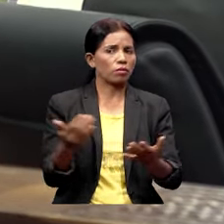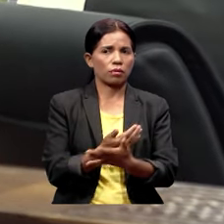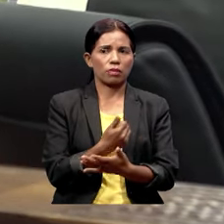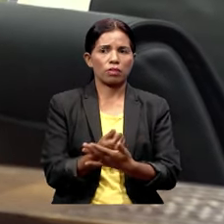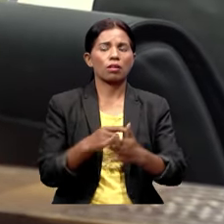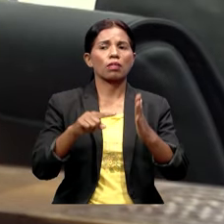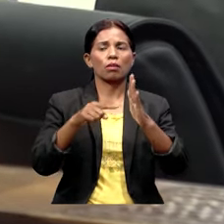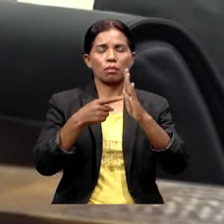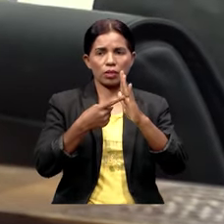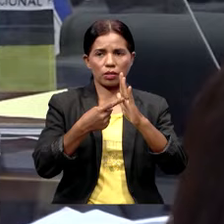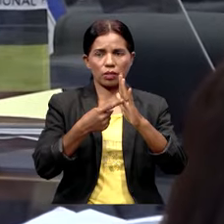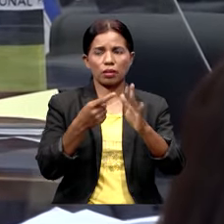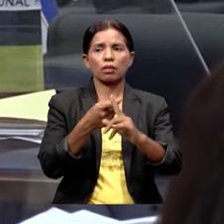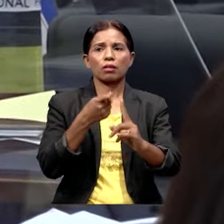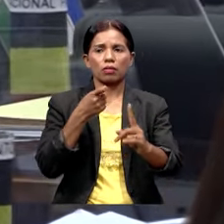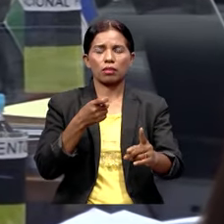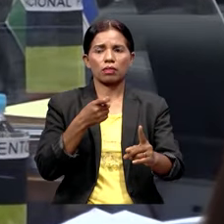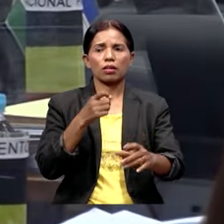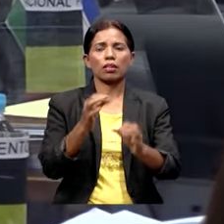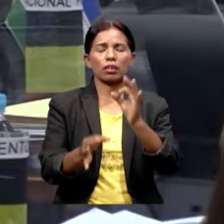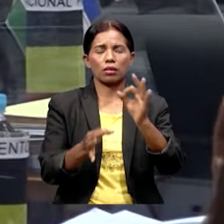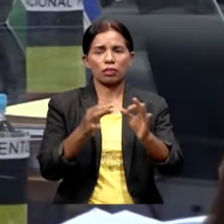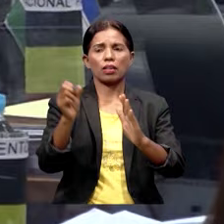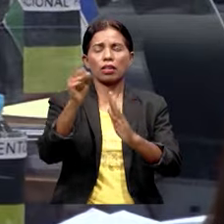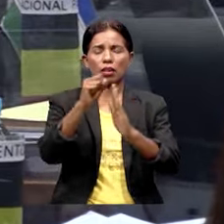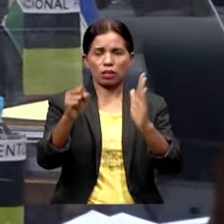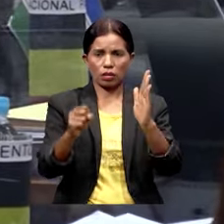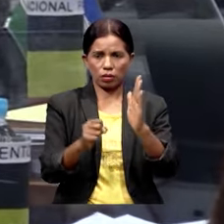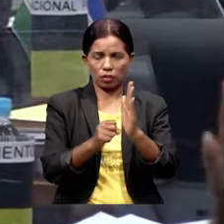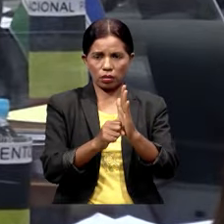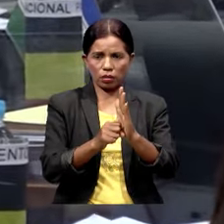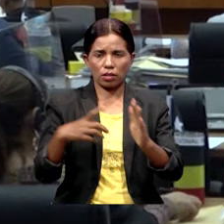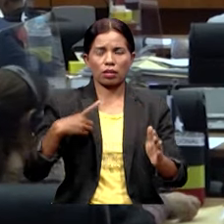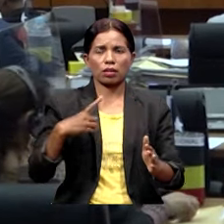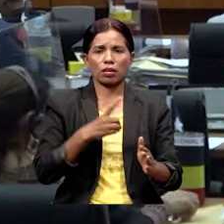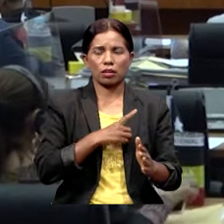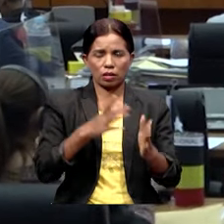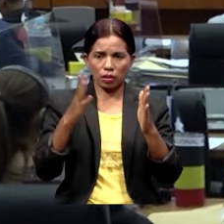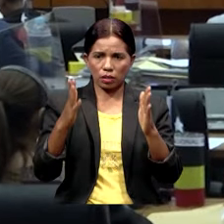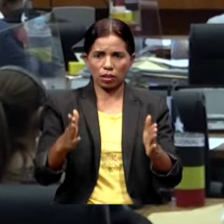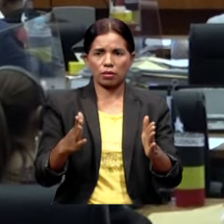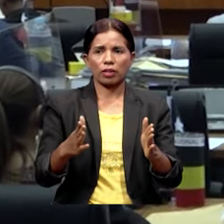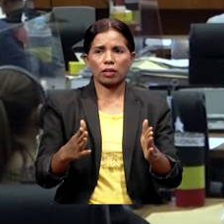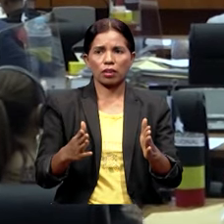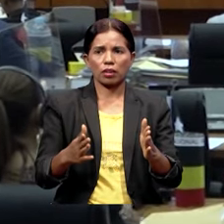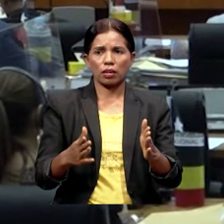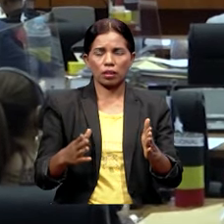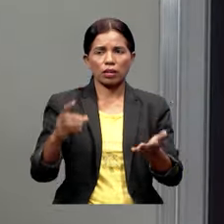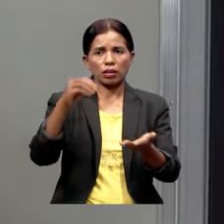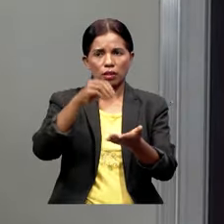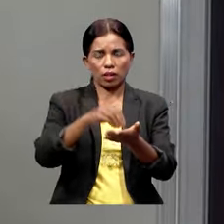Hahu quedas hosi quando estatuto do deputados né em vigor e